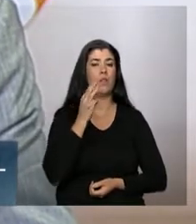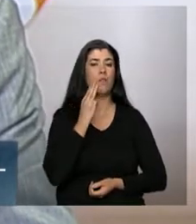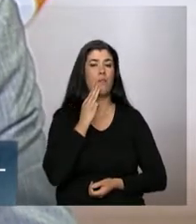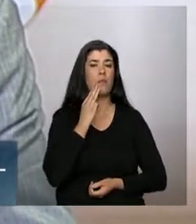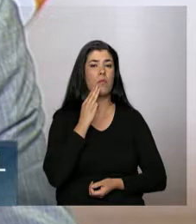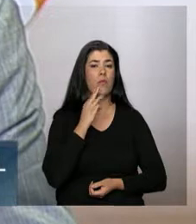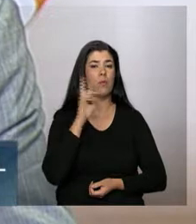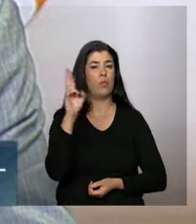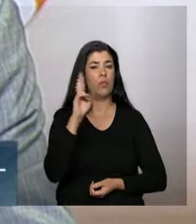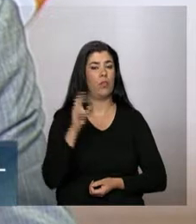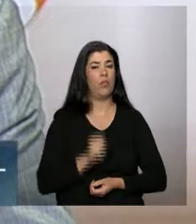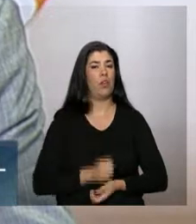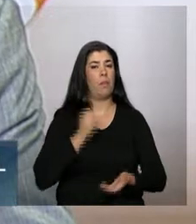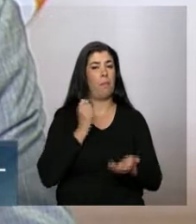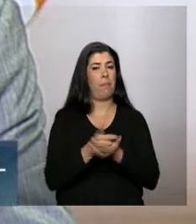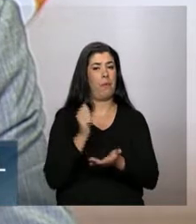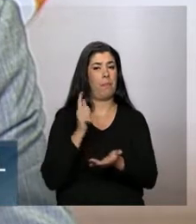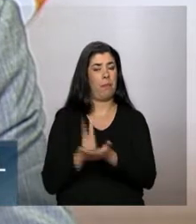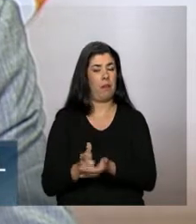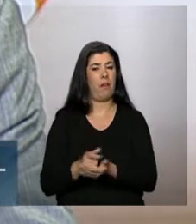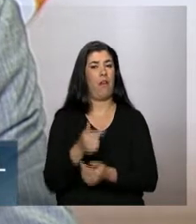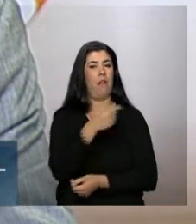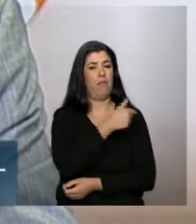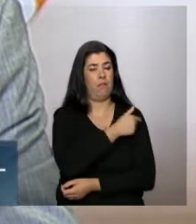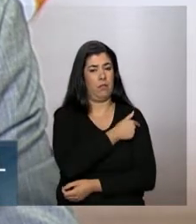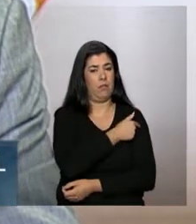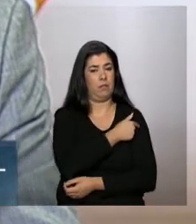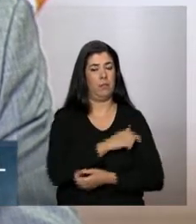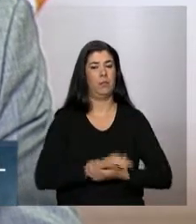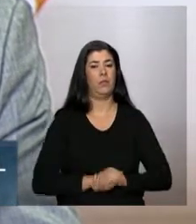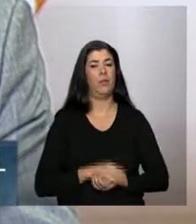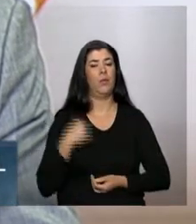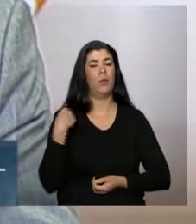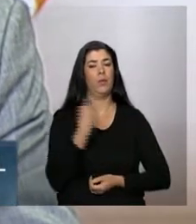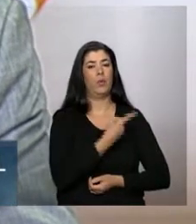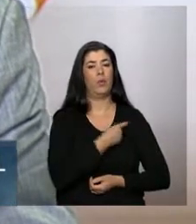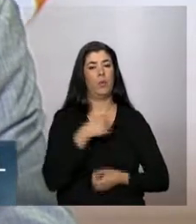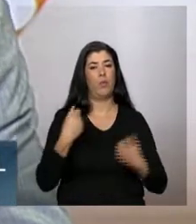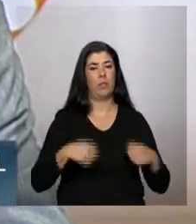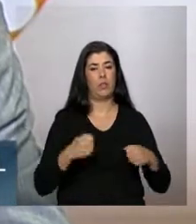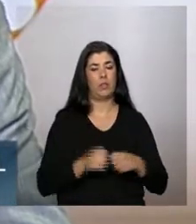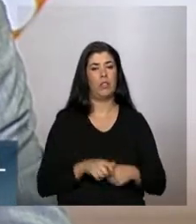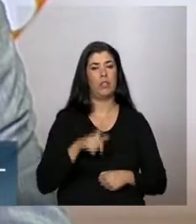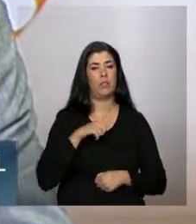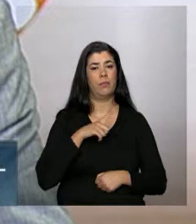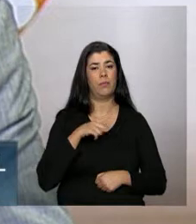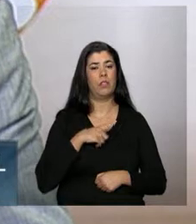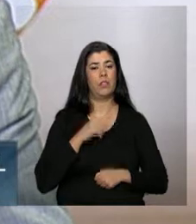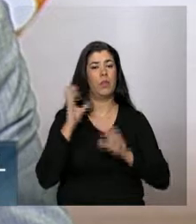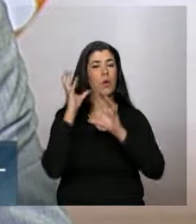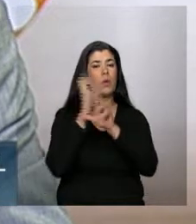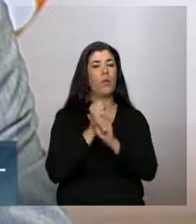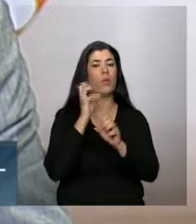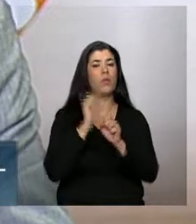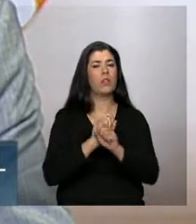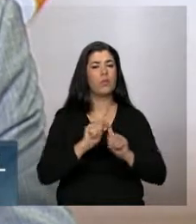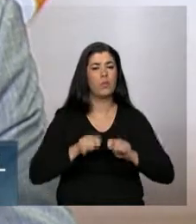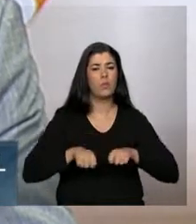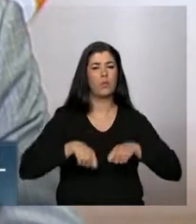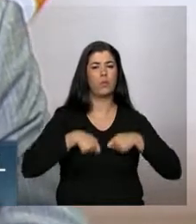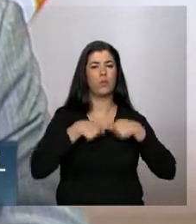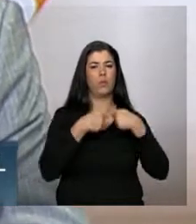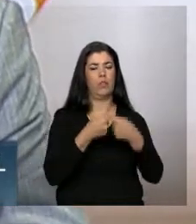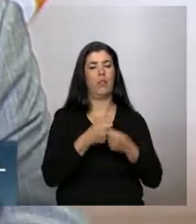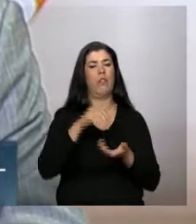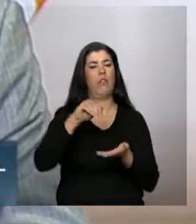reais que o Ministério da Saúde está destinando. Nós precisamos aí, indiretamente, também computar todo o esforço